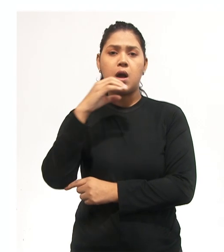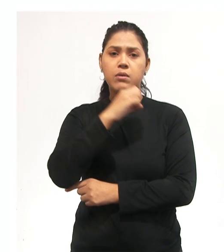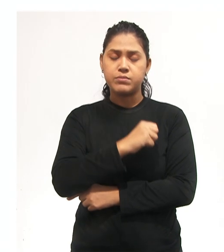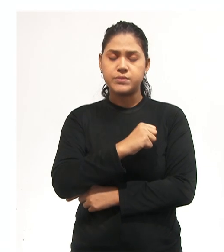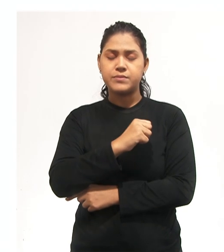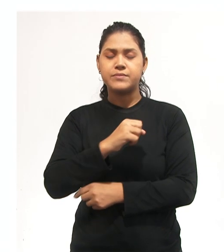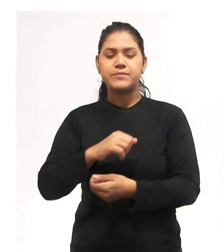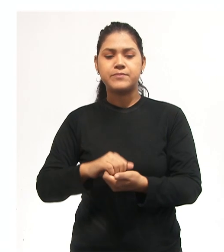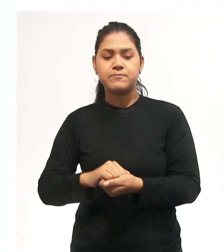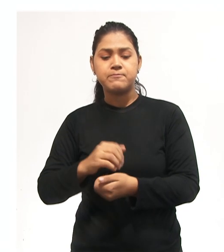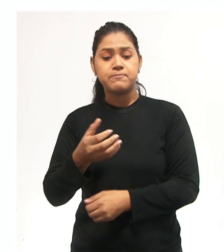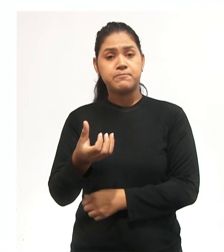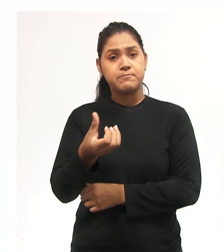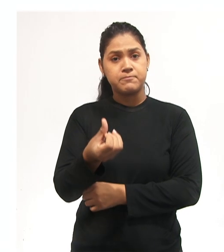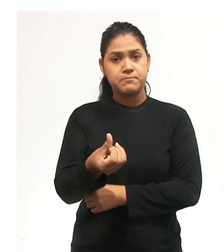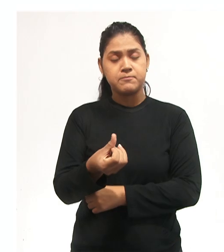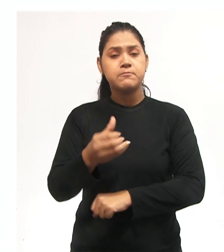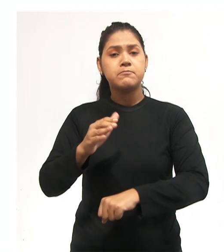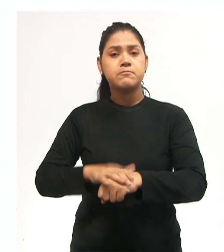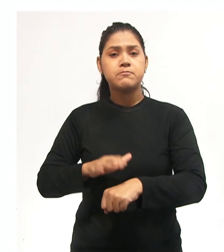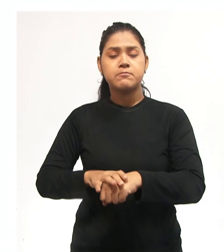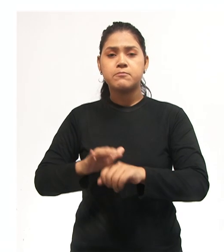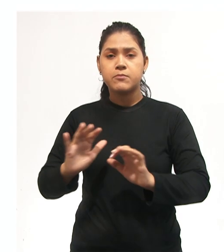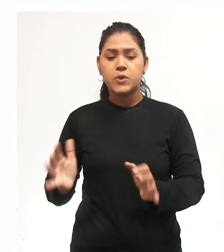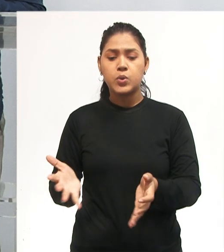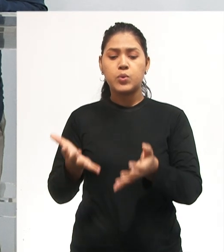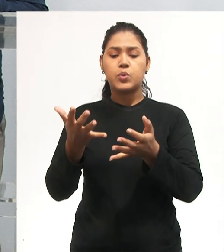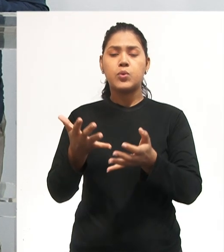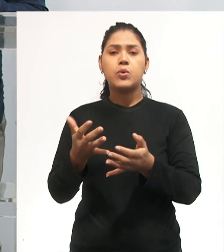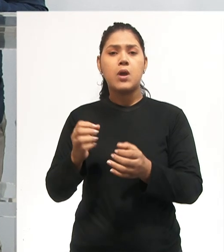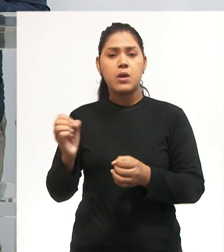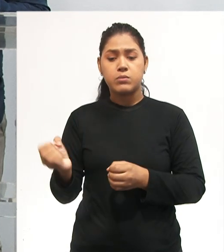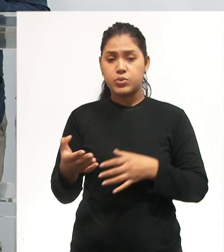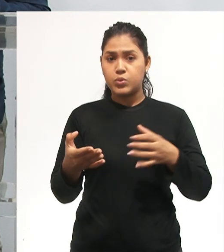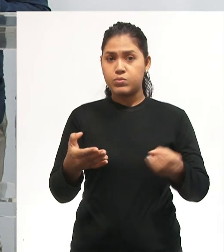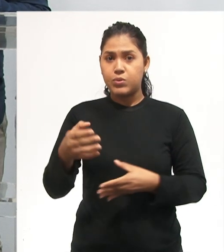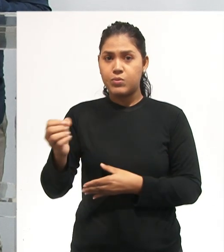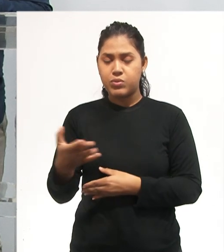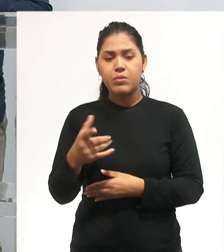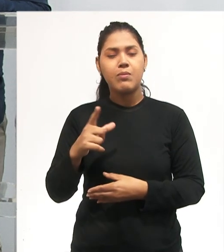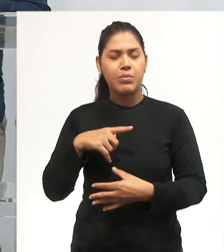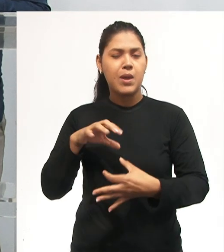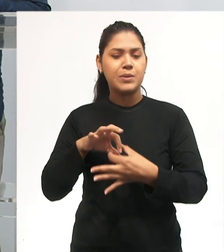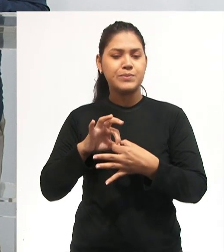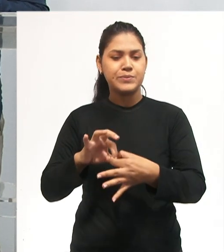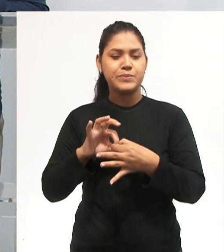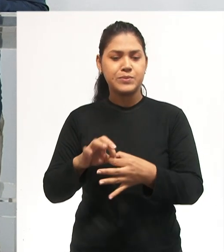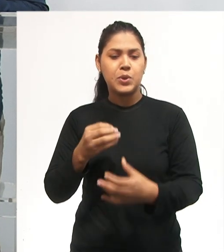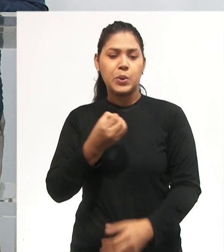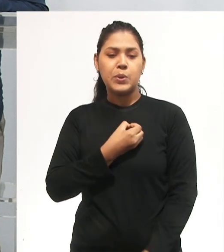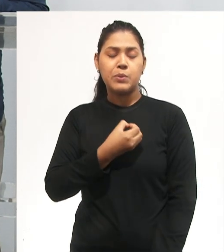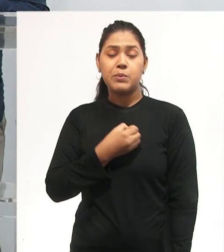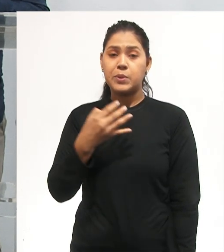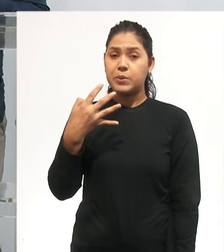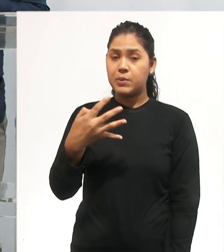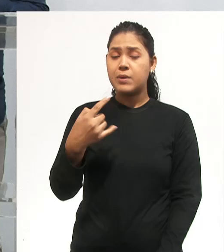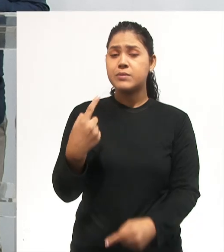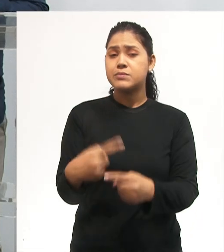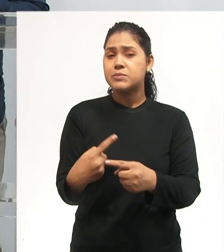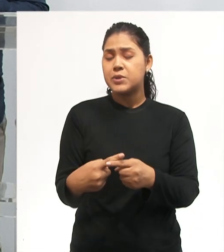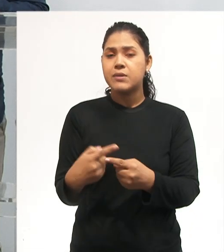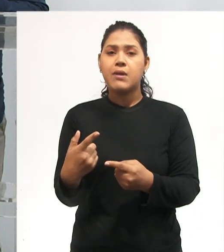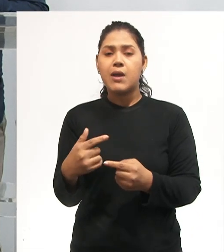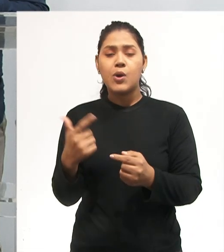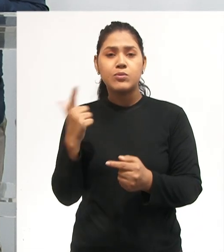inovação, que se relaciona, inclusive, com a formulação de políticas públicas e com o protagonismo da inovação. Um Estado empreendedor é um Estado que fomenta a